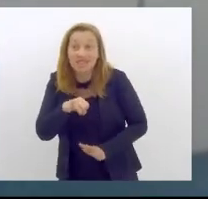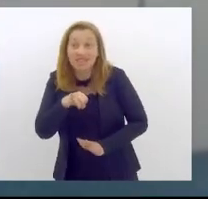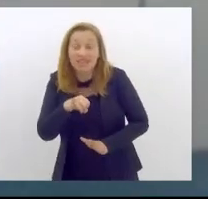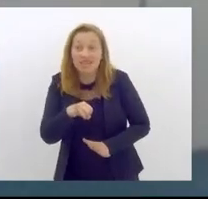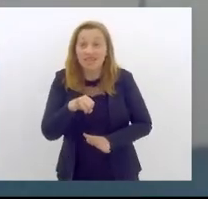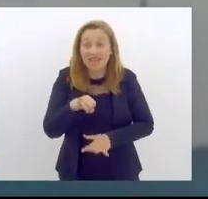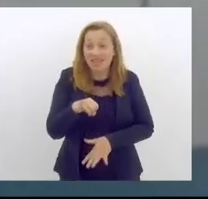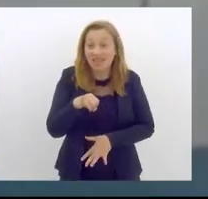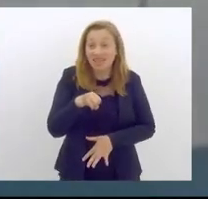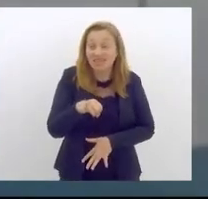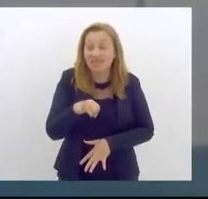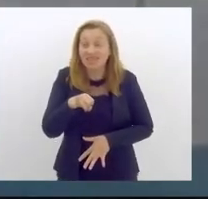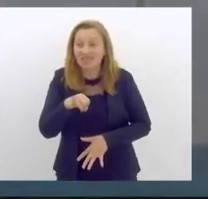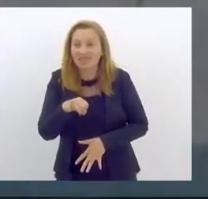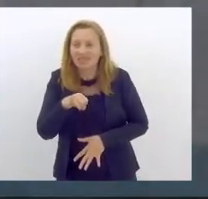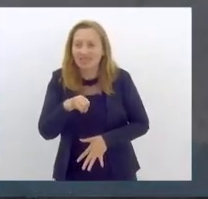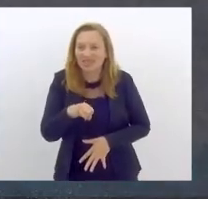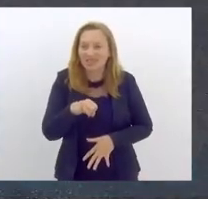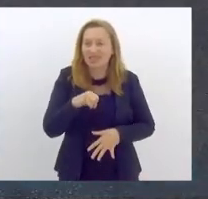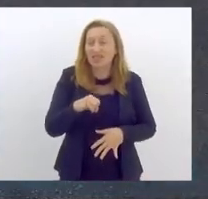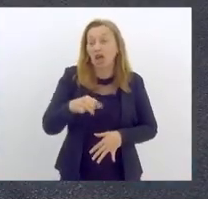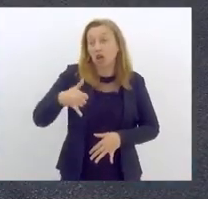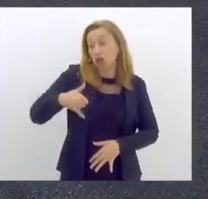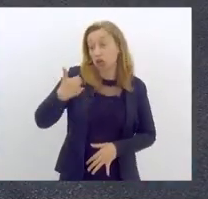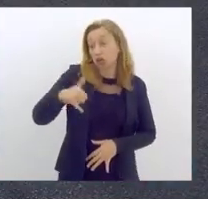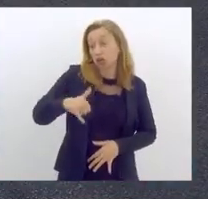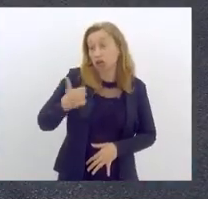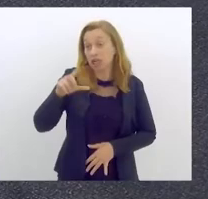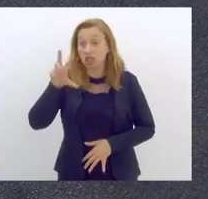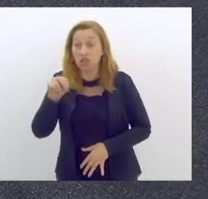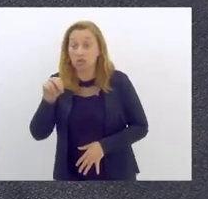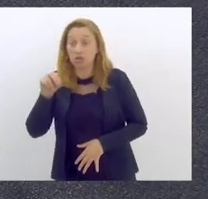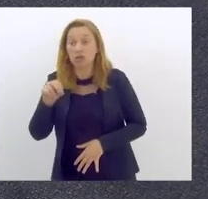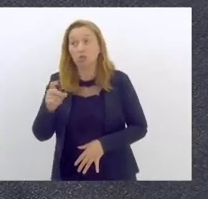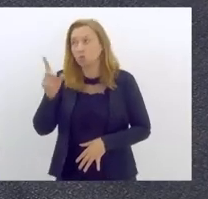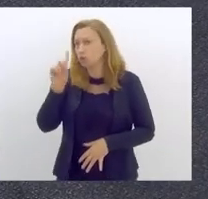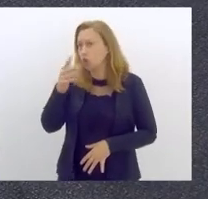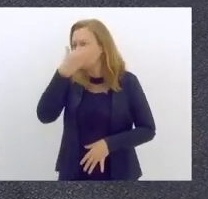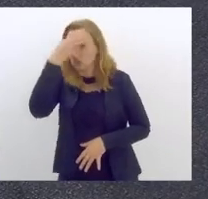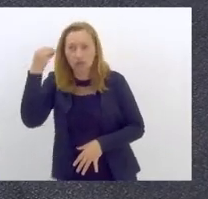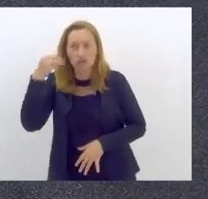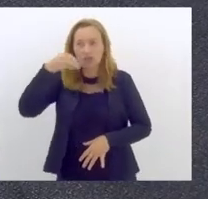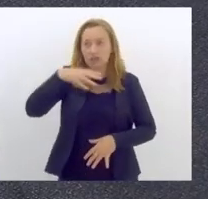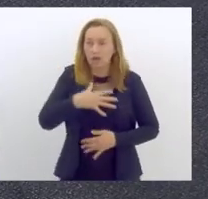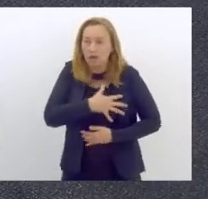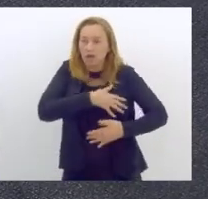por cima estás nos 50 Não esqueça da mamografia